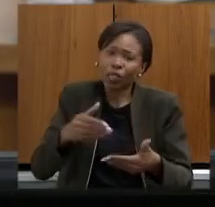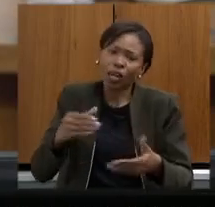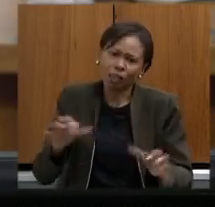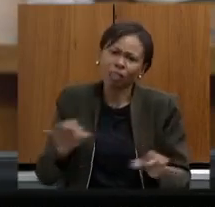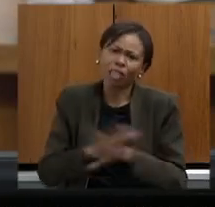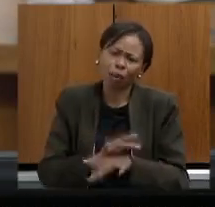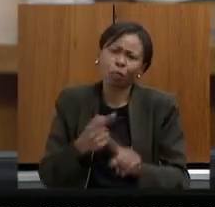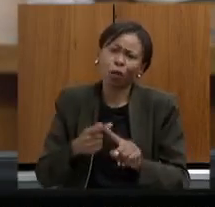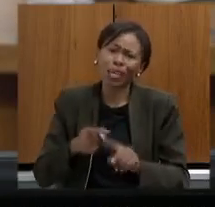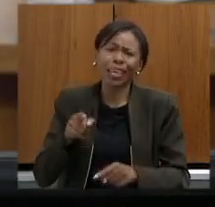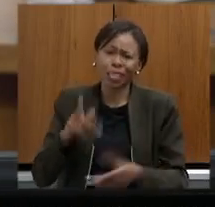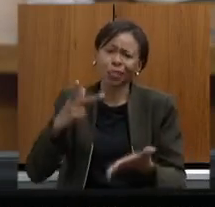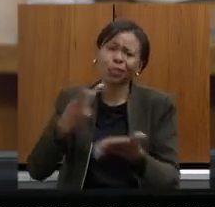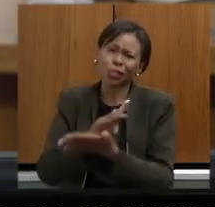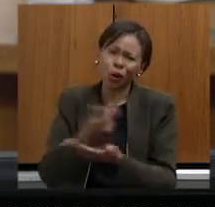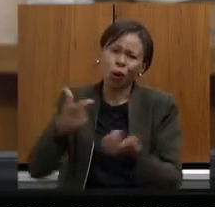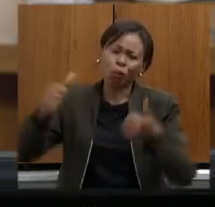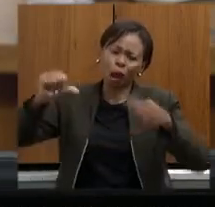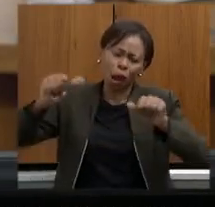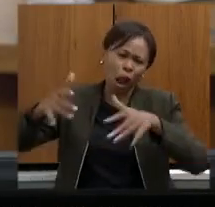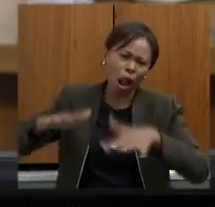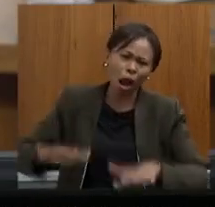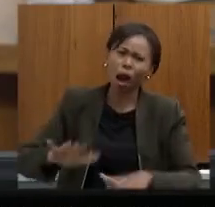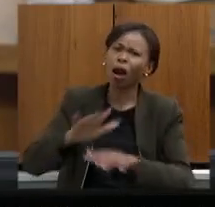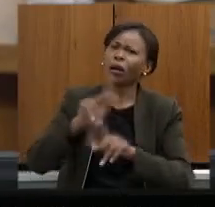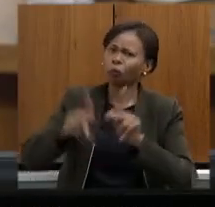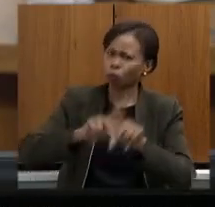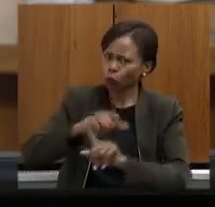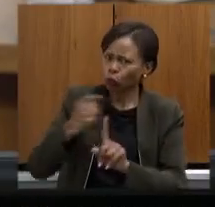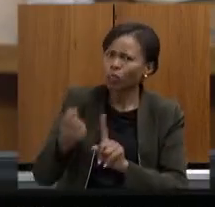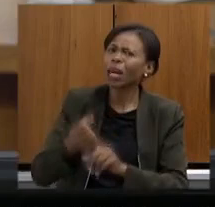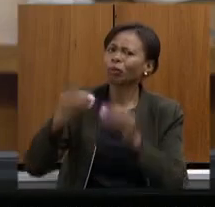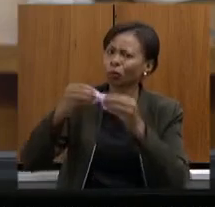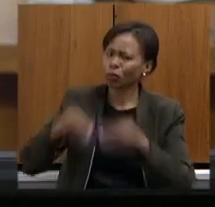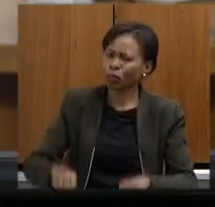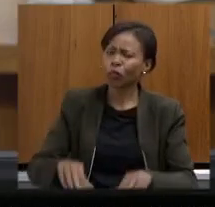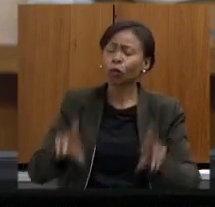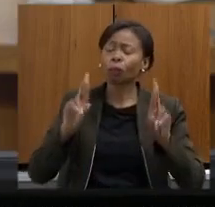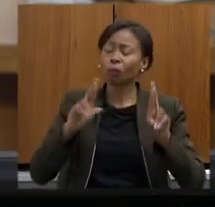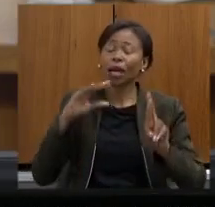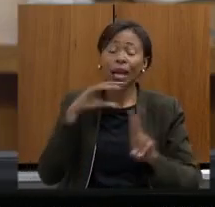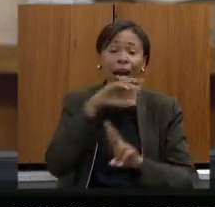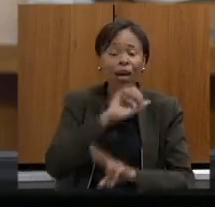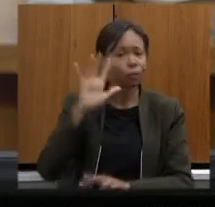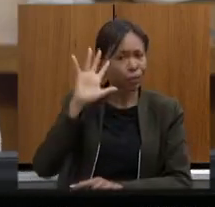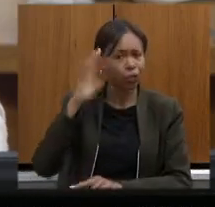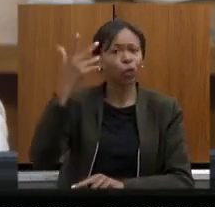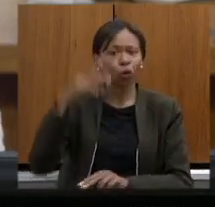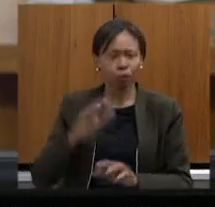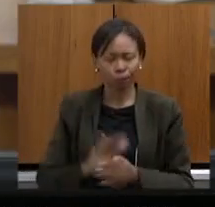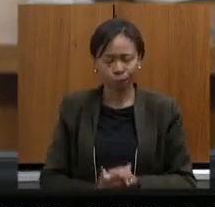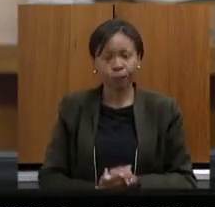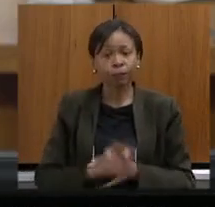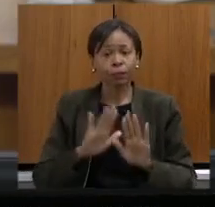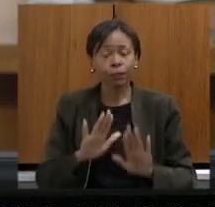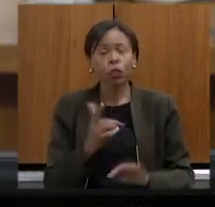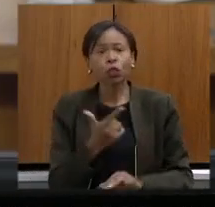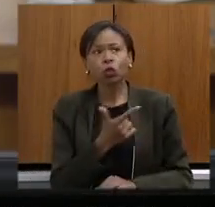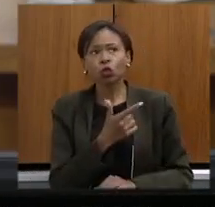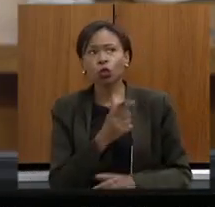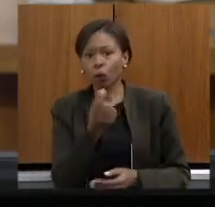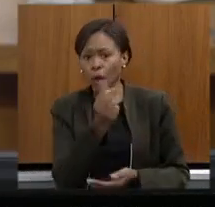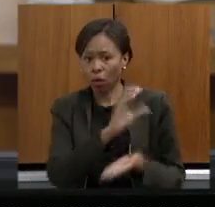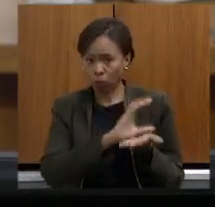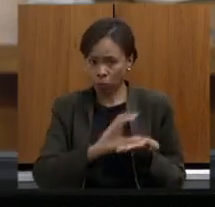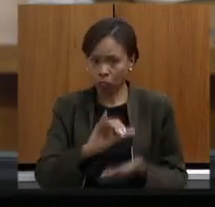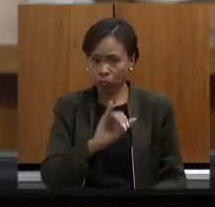atingida merece e reparação de fato ocorra Essa é nossa maior preocupação é que de fato a gente tenha essa reparação com relação a queda de